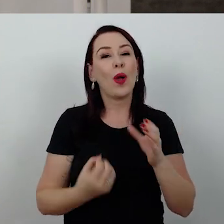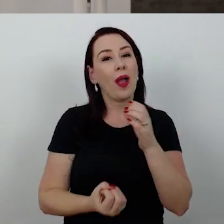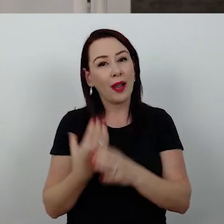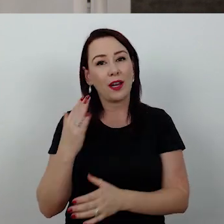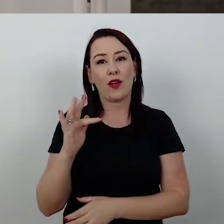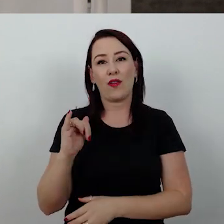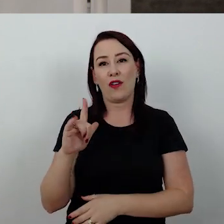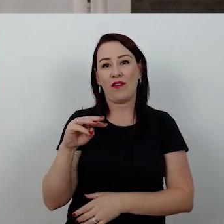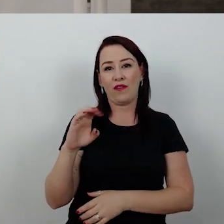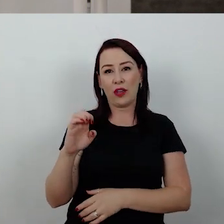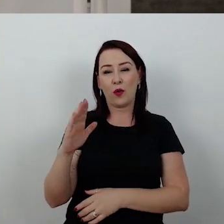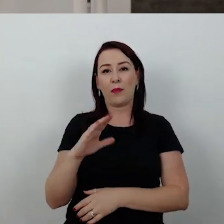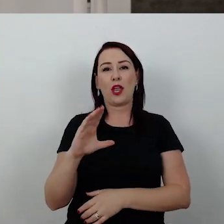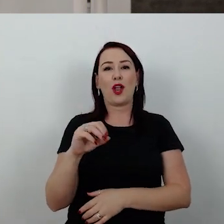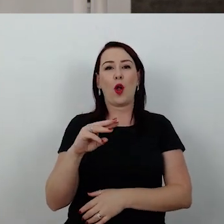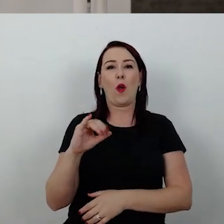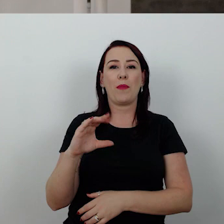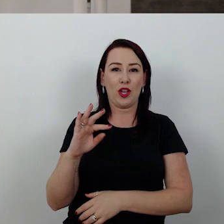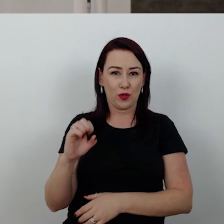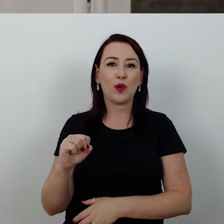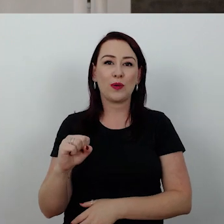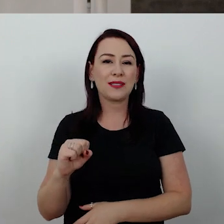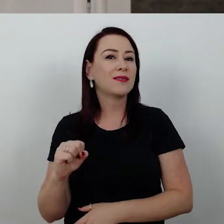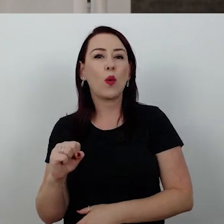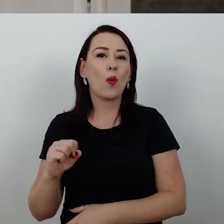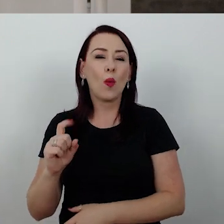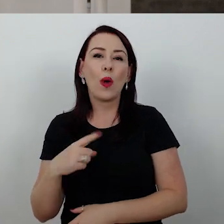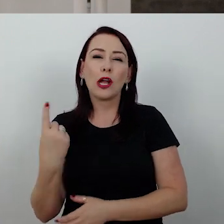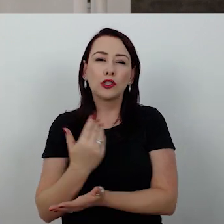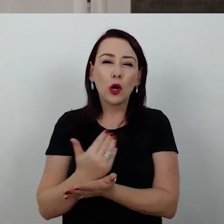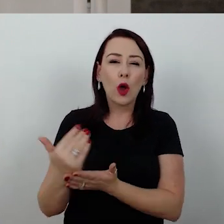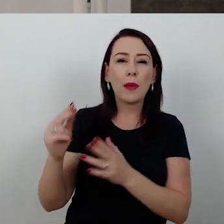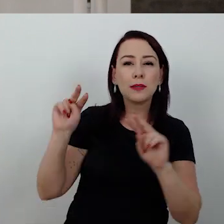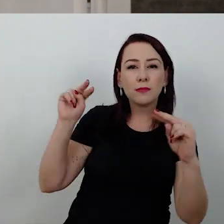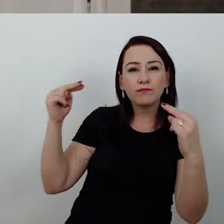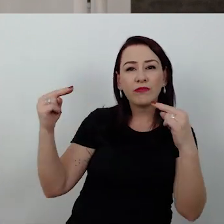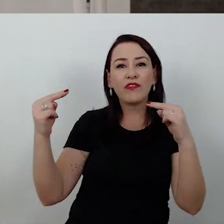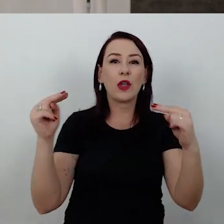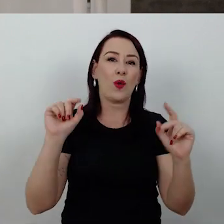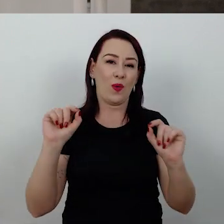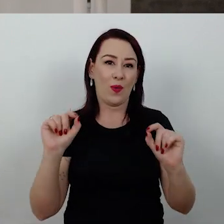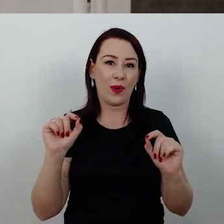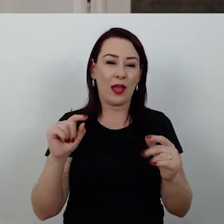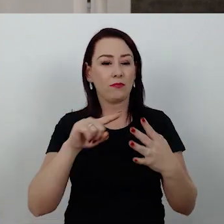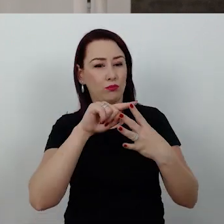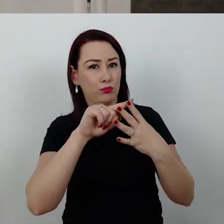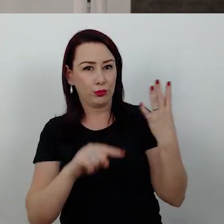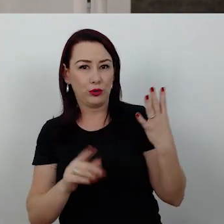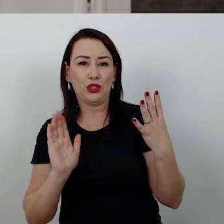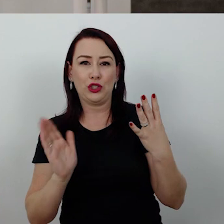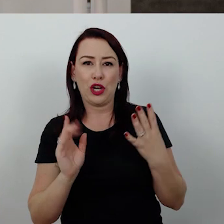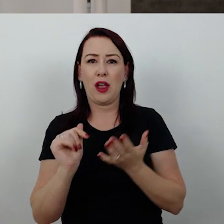criação da Film Commission. Porque aí a gente começa a pensar nessa história toda, desse programa, dessa construção, e aí você pensa, poxa, a gente